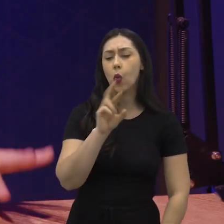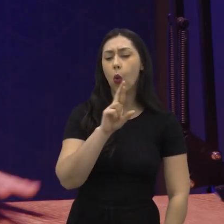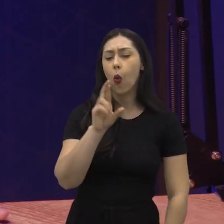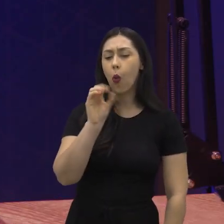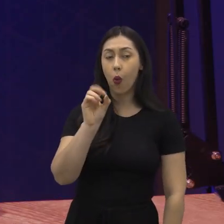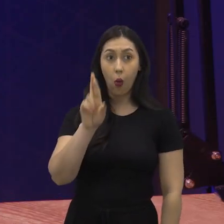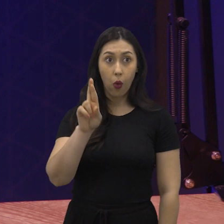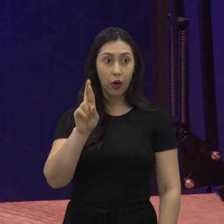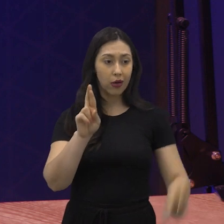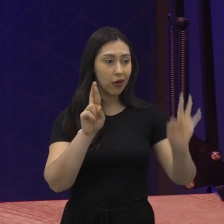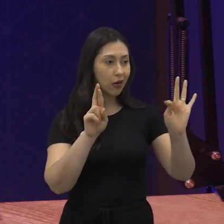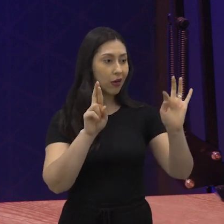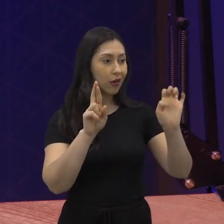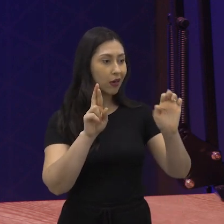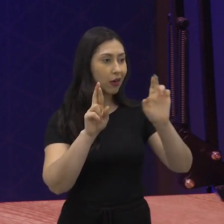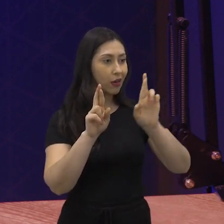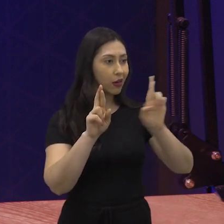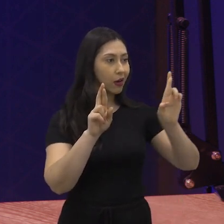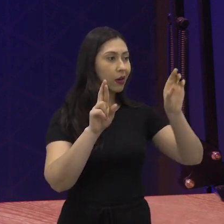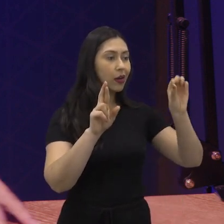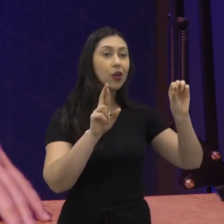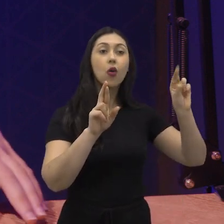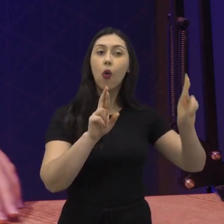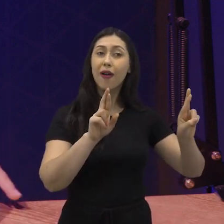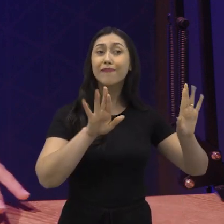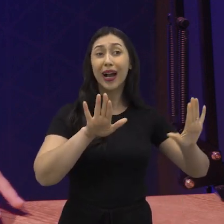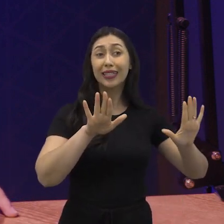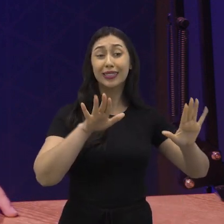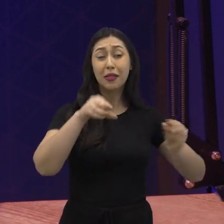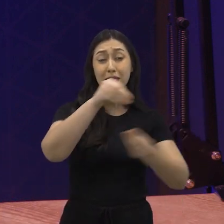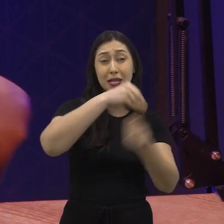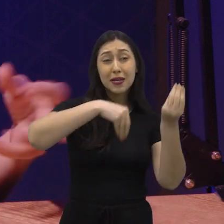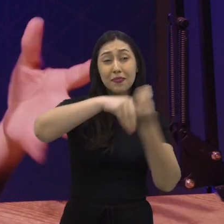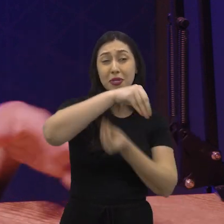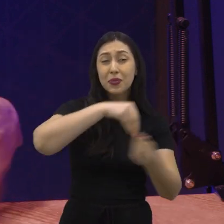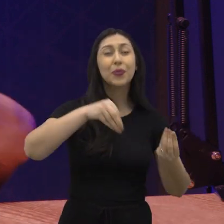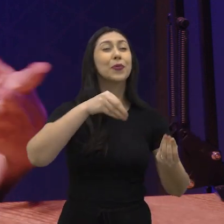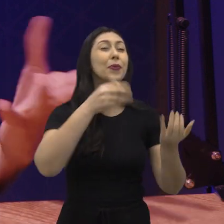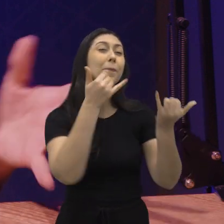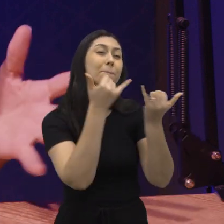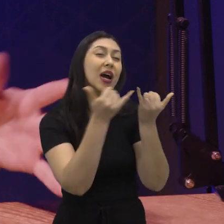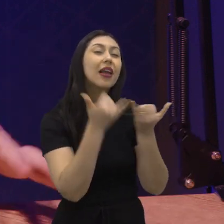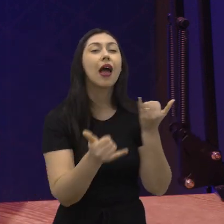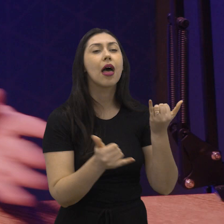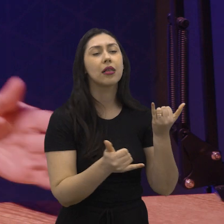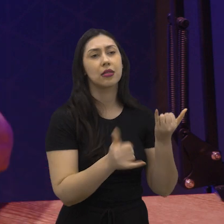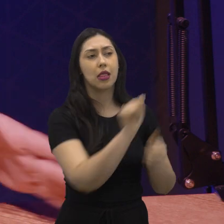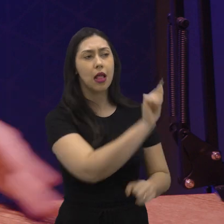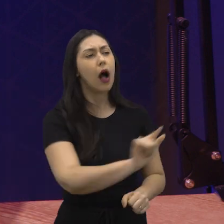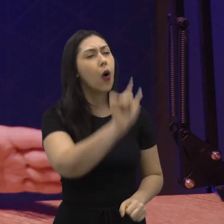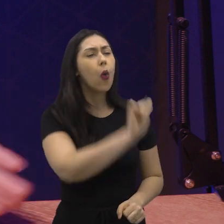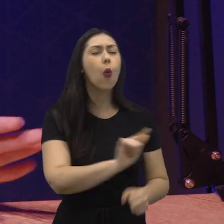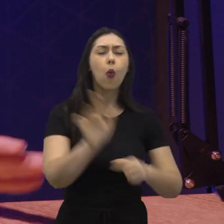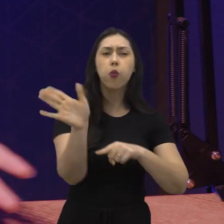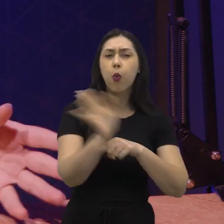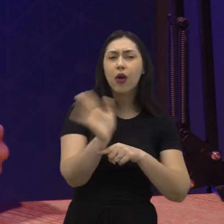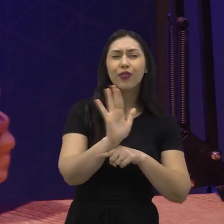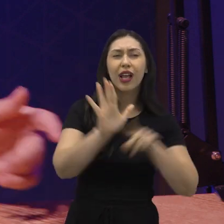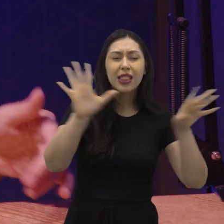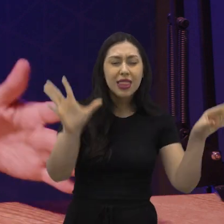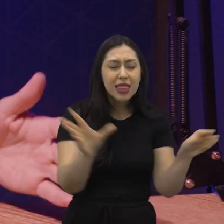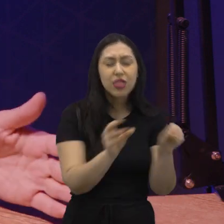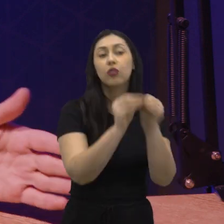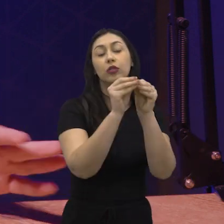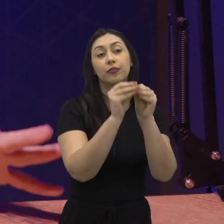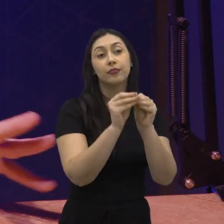terror, mas na verdade, né, é um gênero que se mistura muito na literatura, no cinema, às vezes não tem muito essa divisão